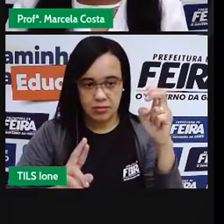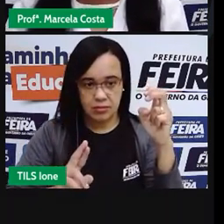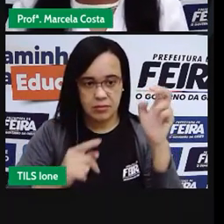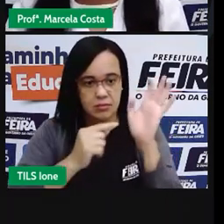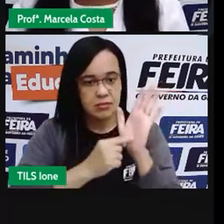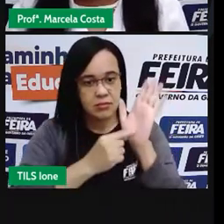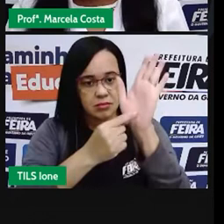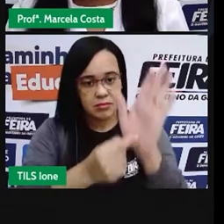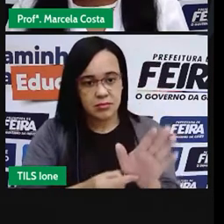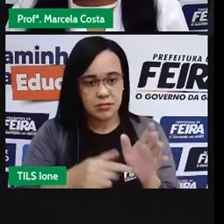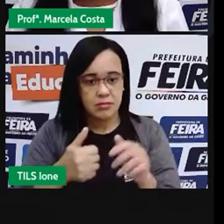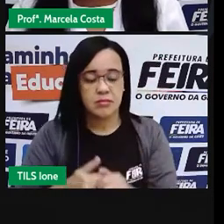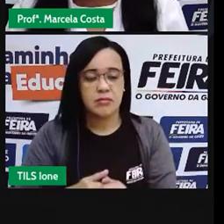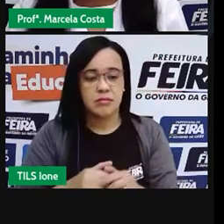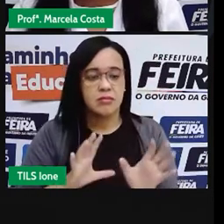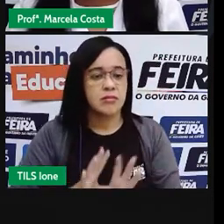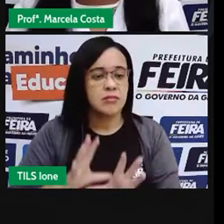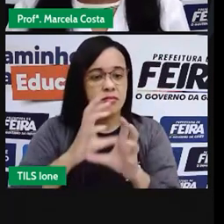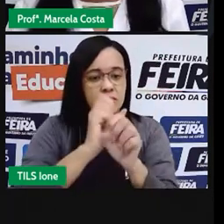Representando o valor R$10.